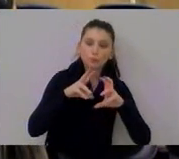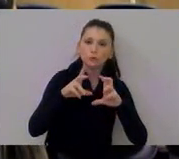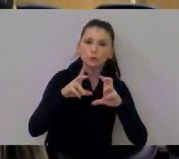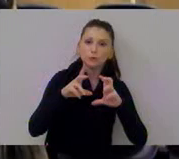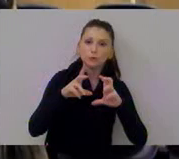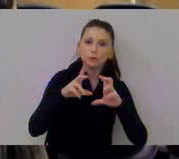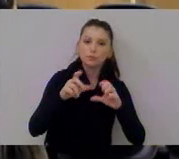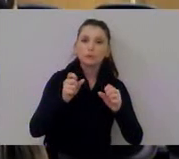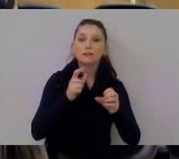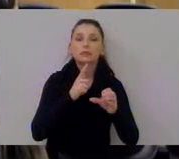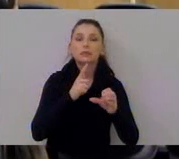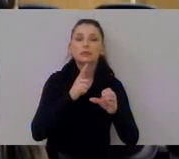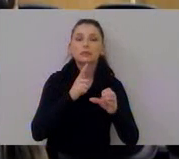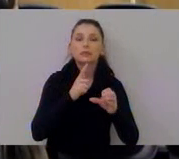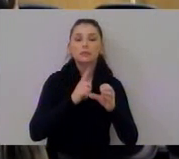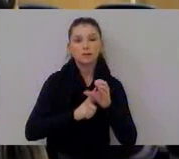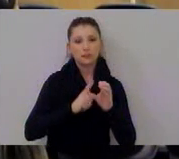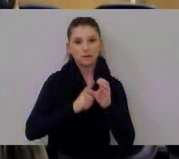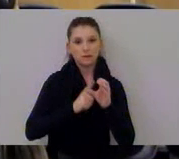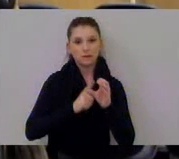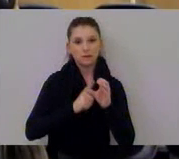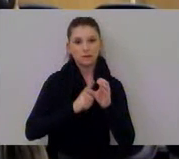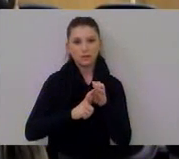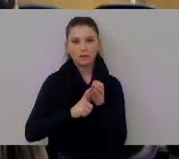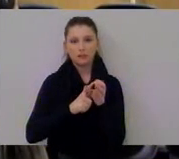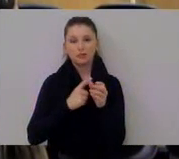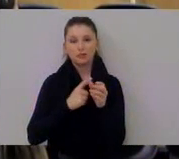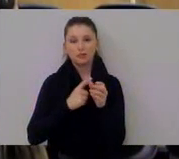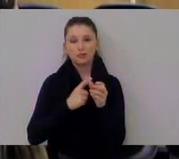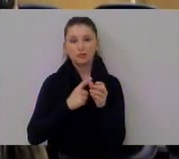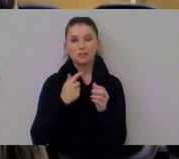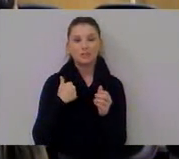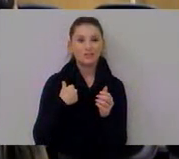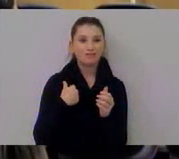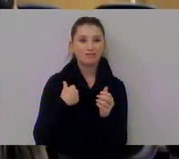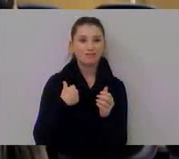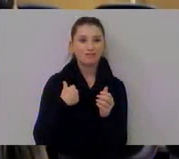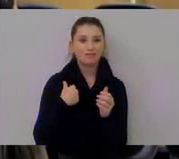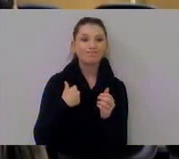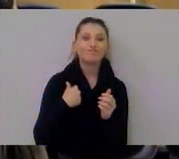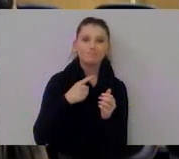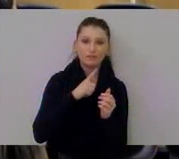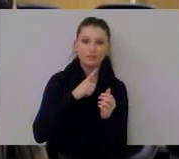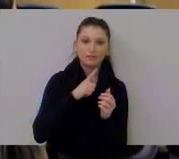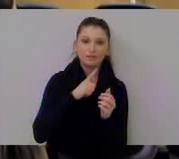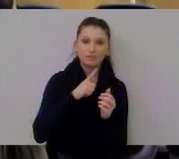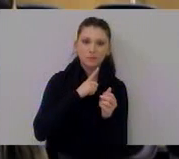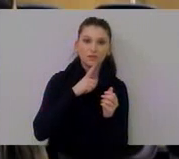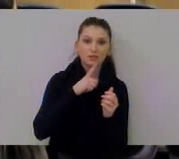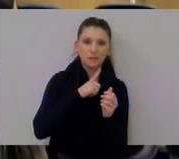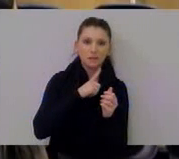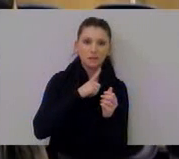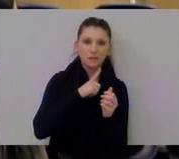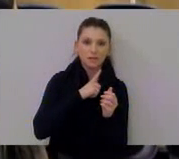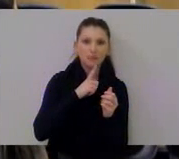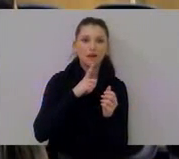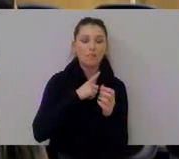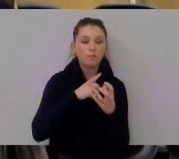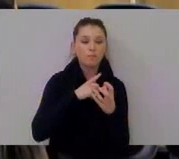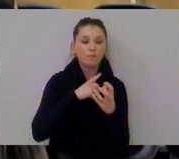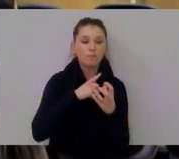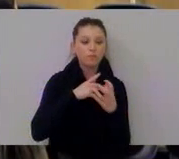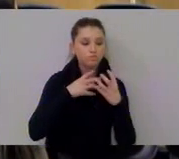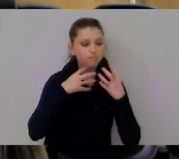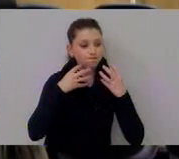quadro, ele se repete em cada uma das